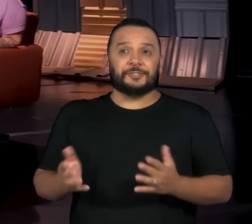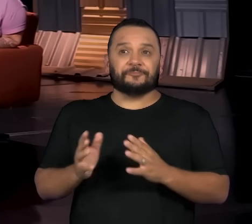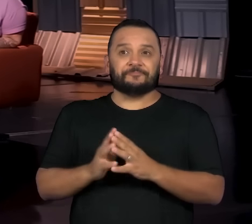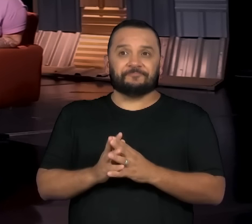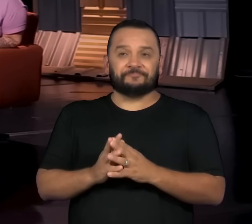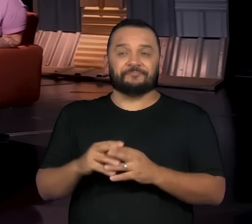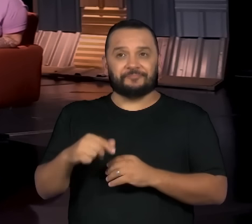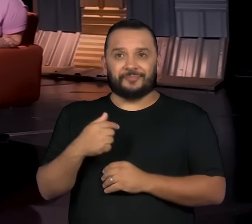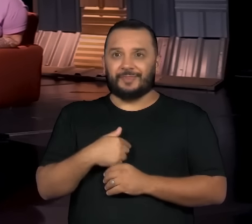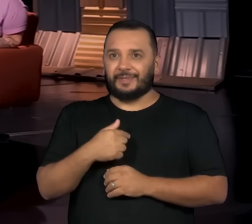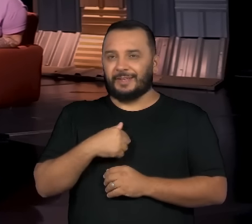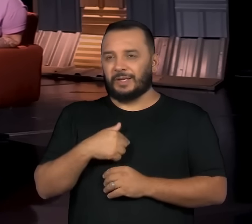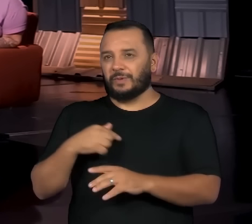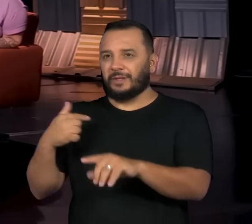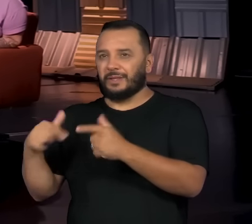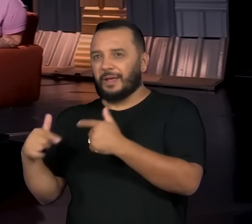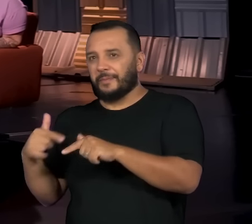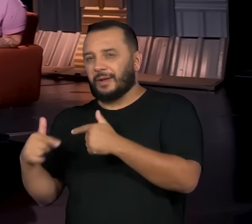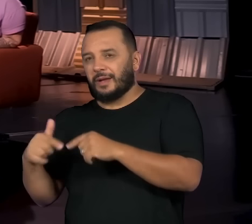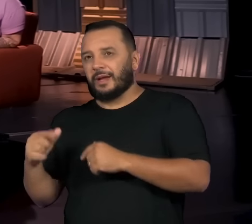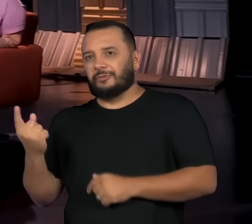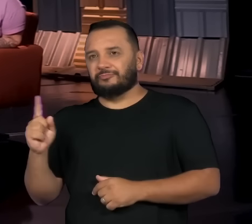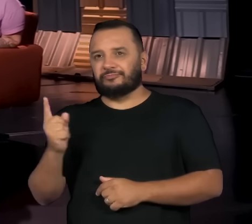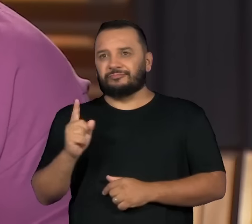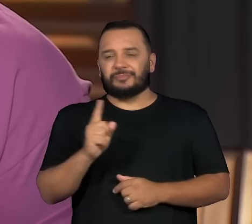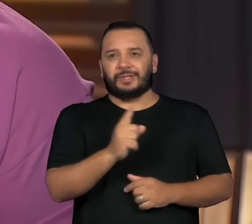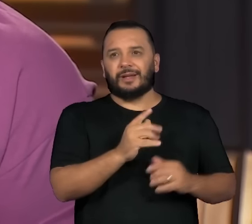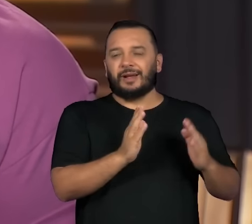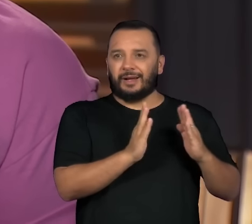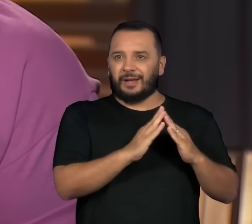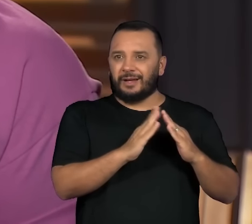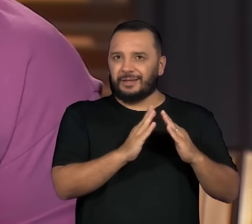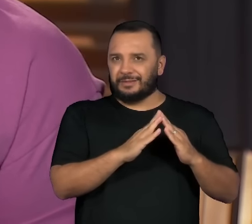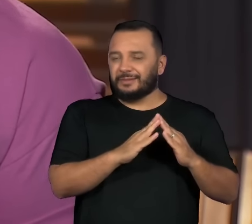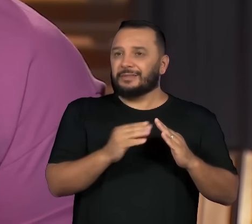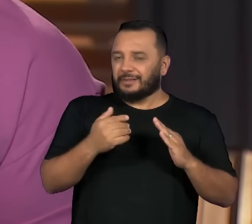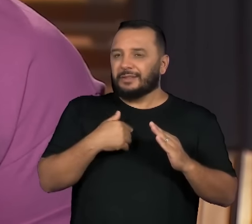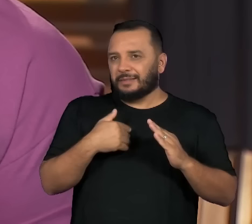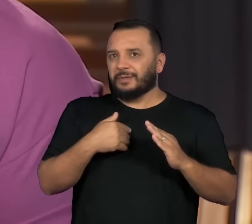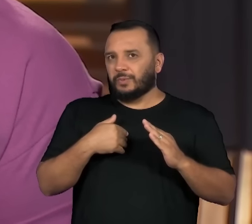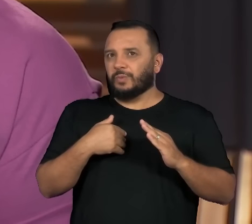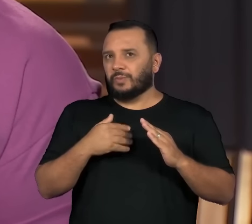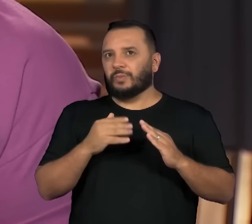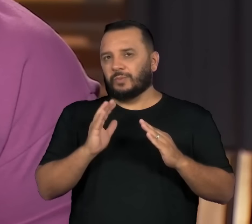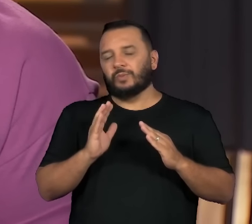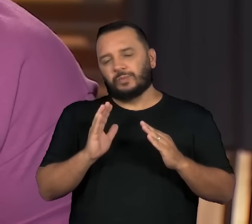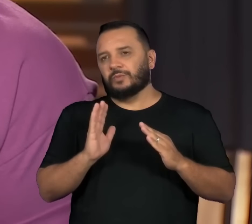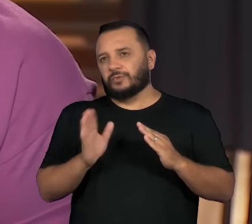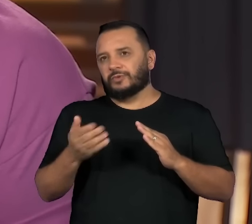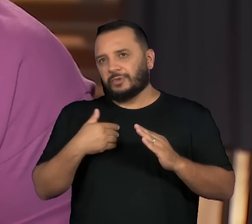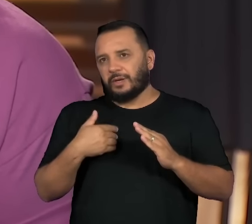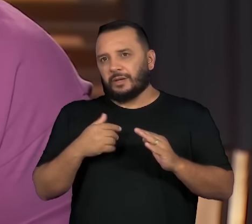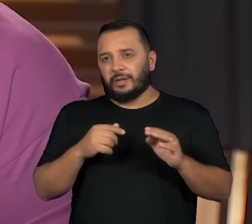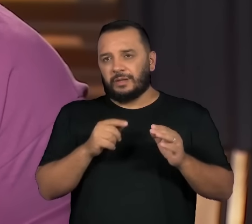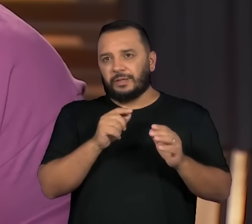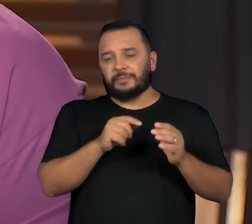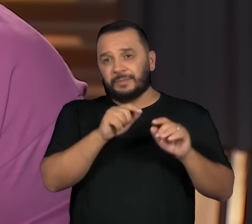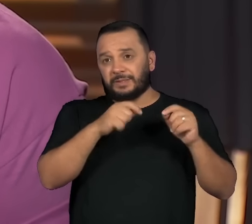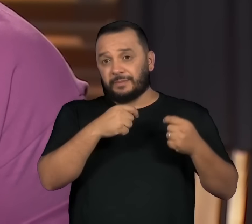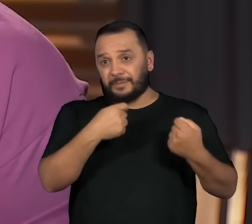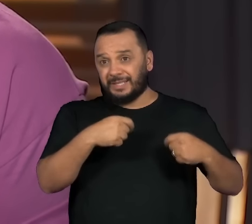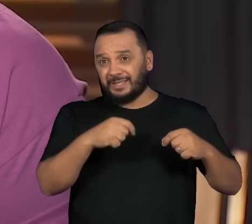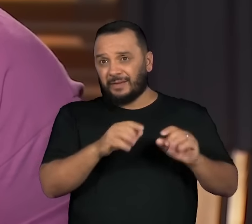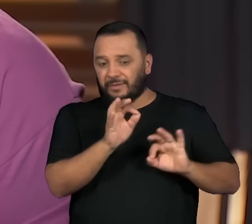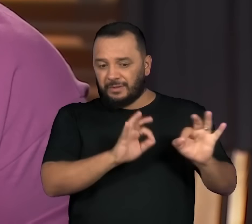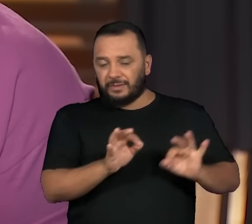estava correndo de um trabalho para minha casa, para entregar um trabalho da faculdade num grupo, e fui